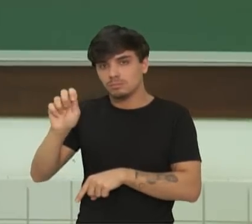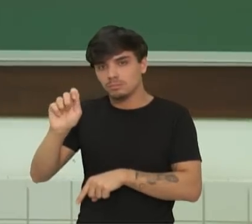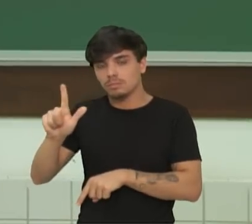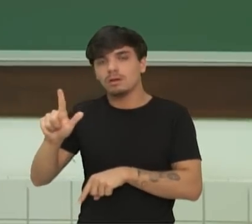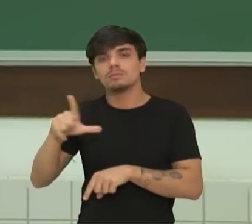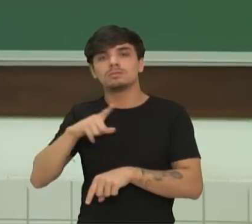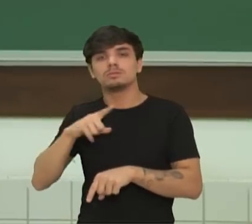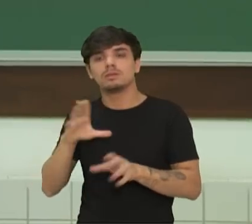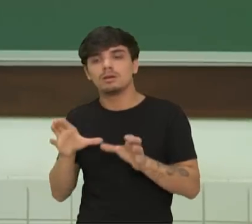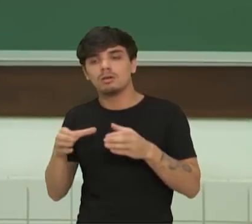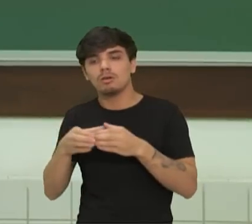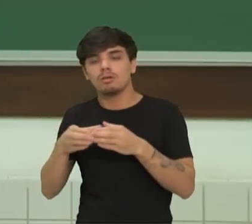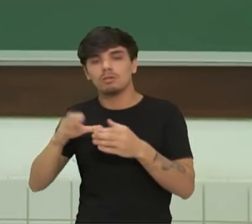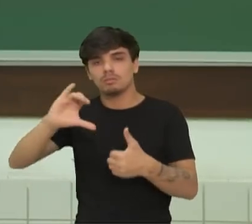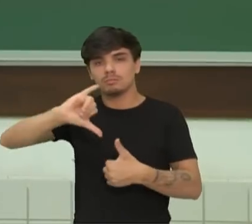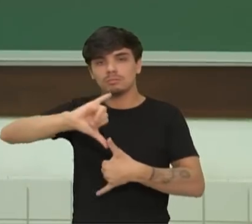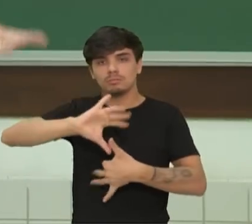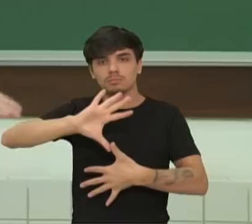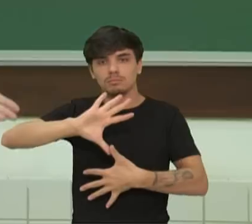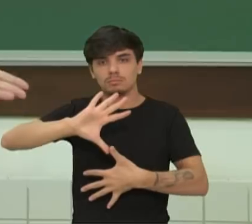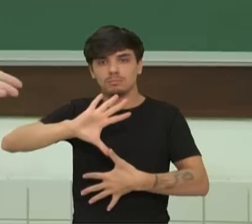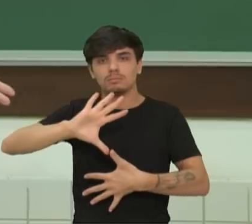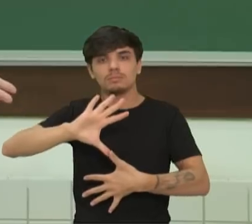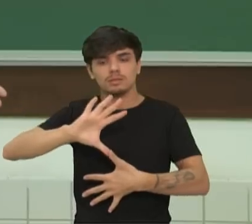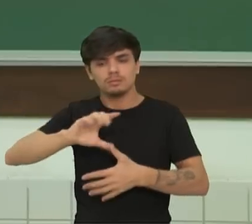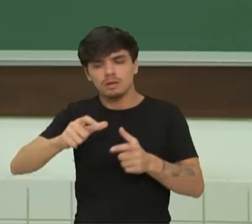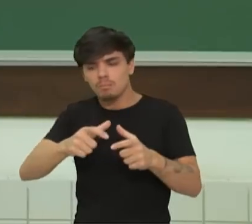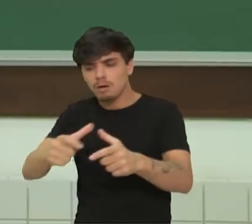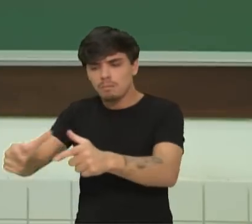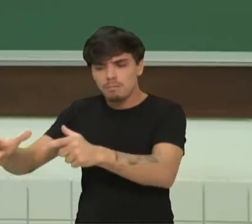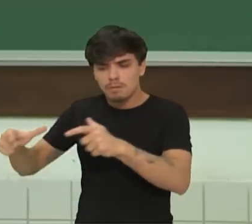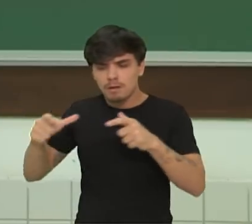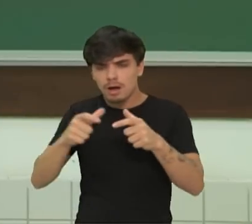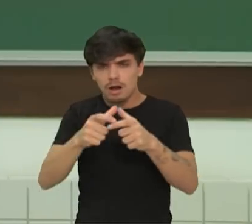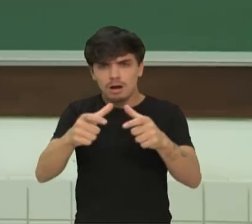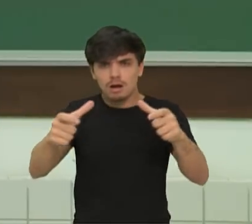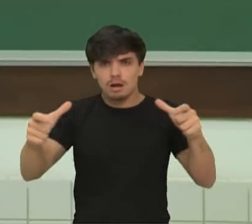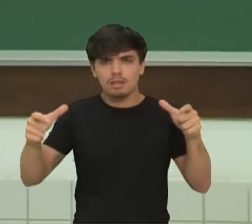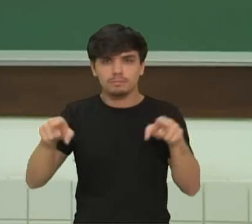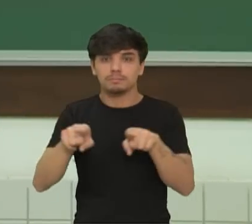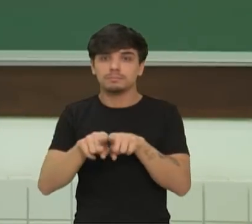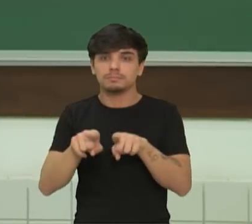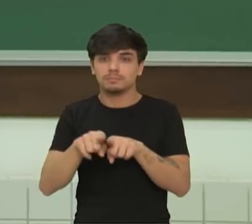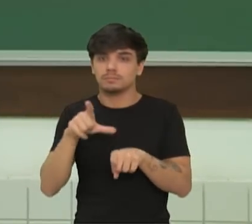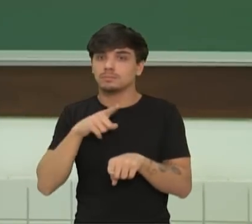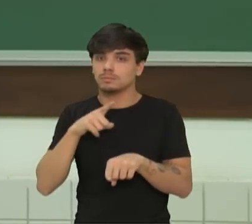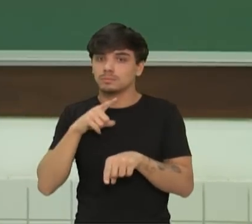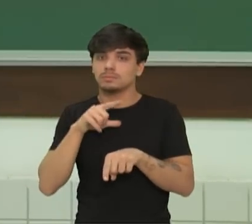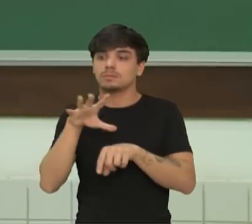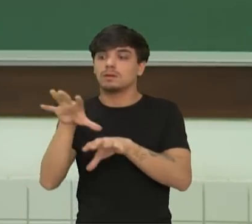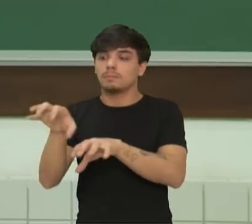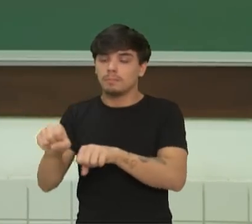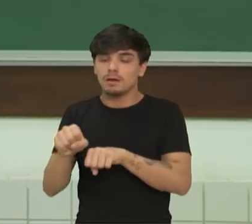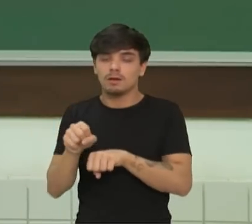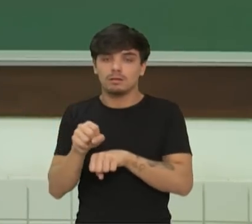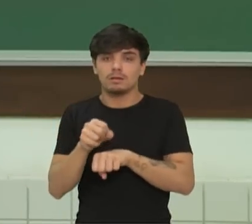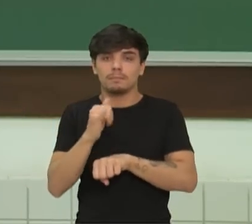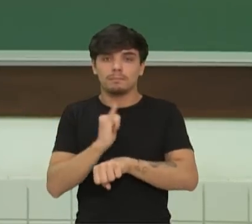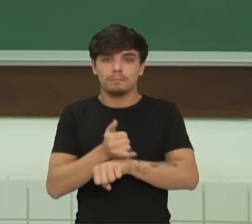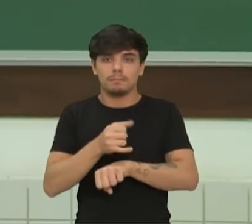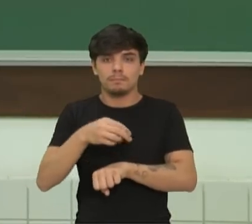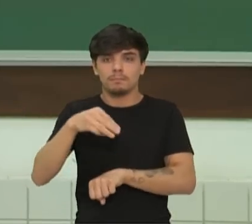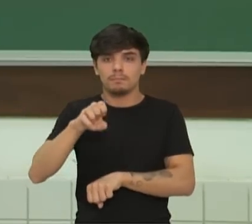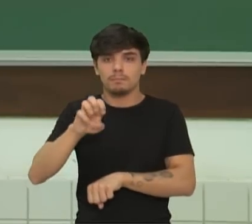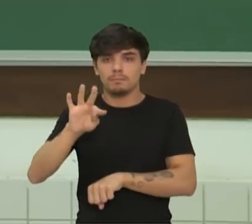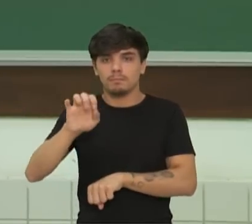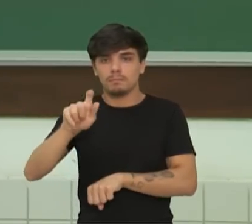da América. O que eles tinham? Um território enorme. Então, o que eles traziam? O metalismo, né? Então, exploraram bastante,